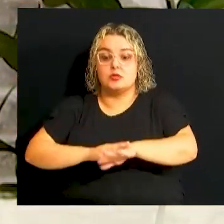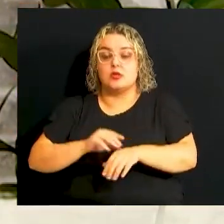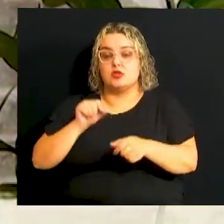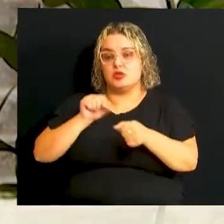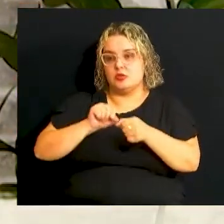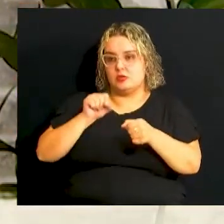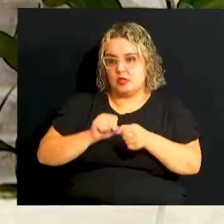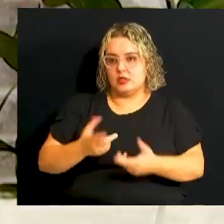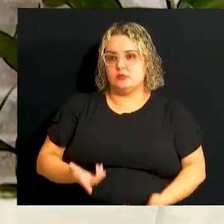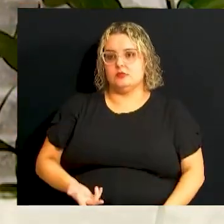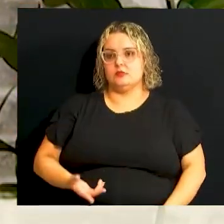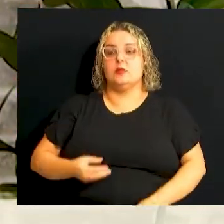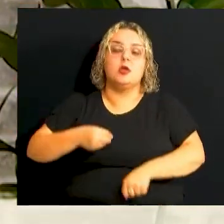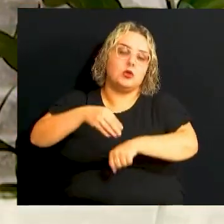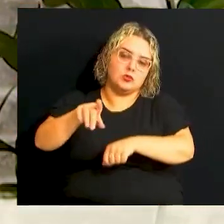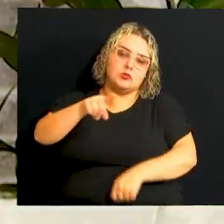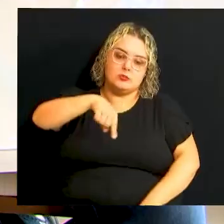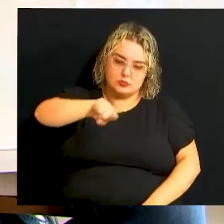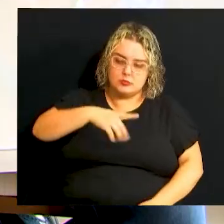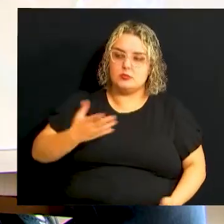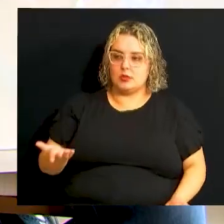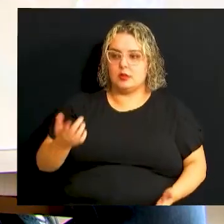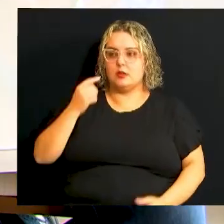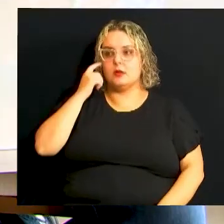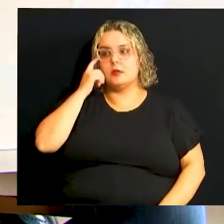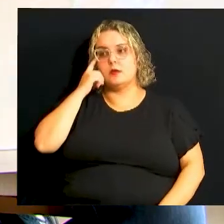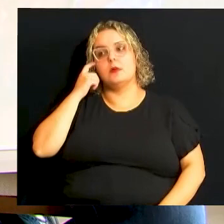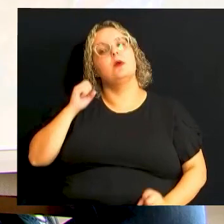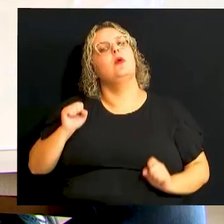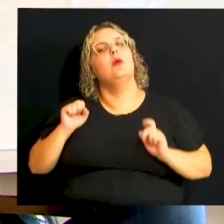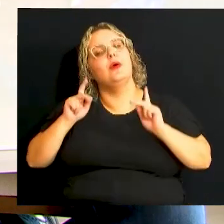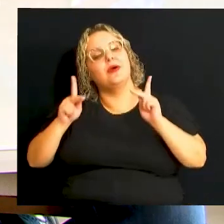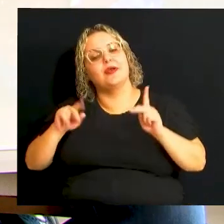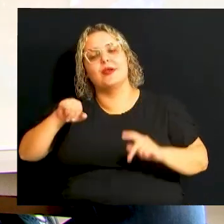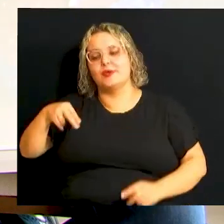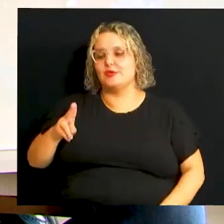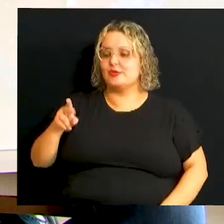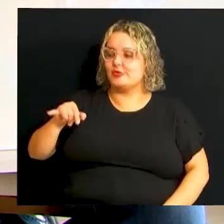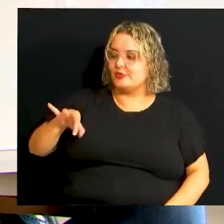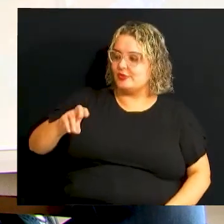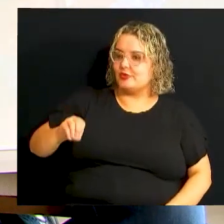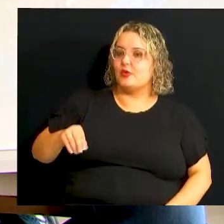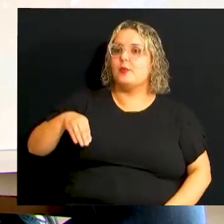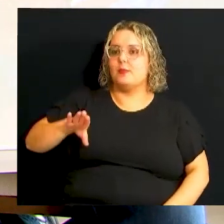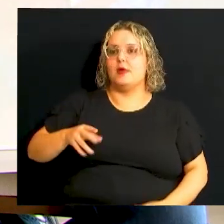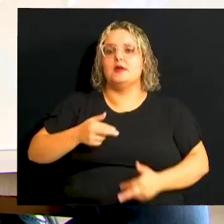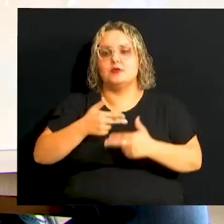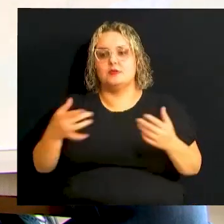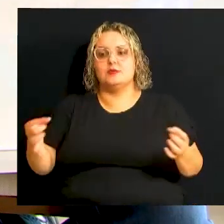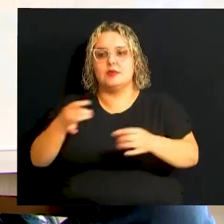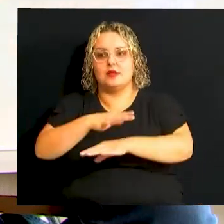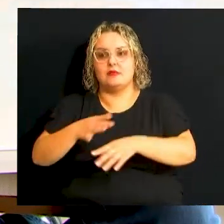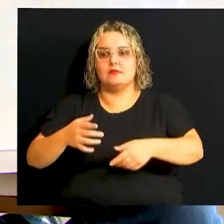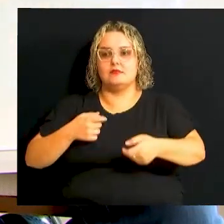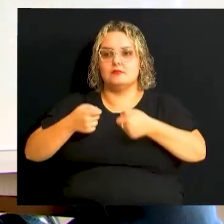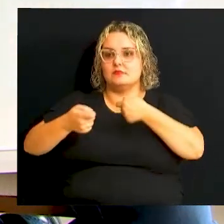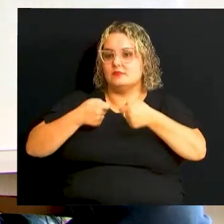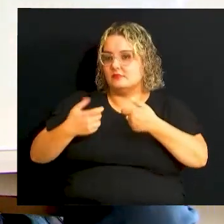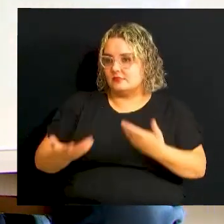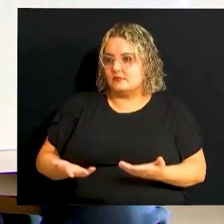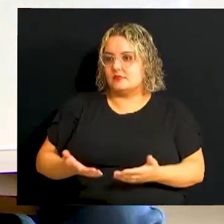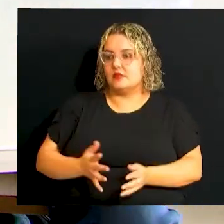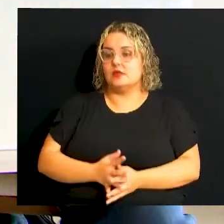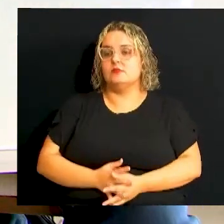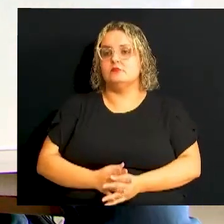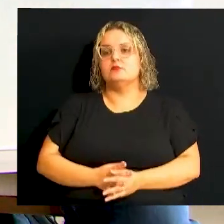que ela está fazendo. São dicas que eu deixo aqui para vocês. Beleza, muito bom. Júnior, mais alguma coisa para a gente encerrar o